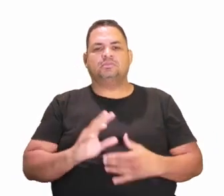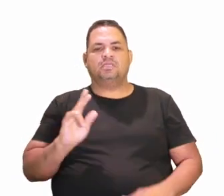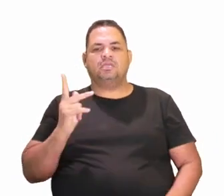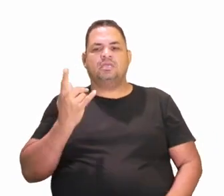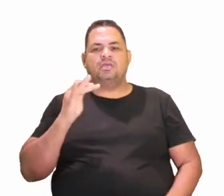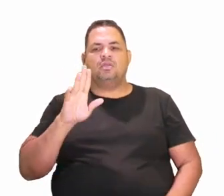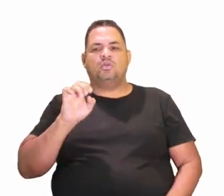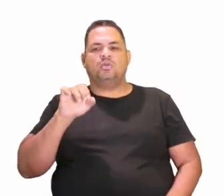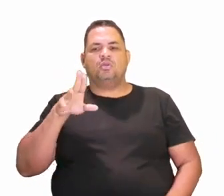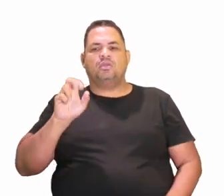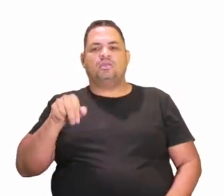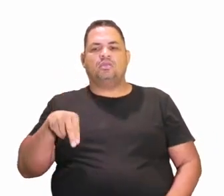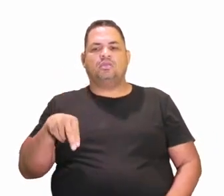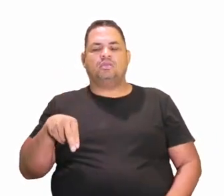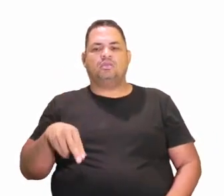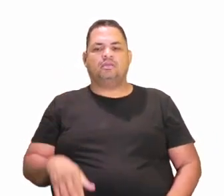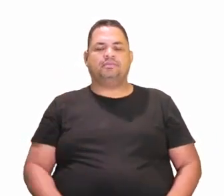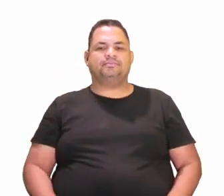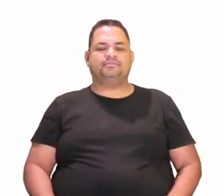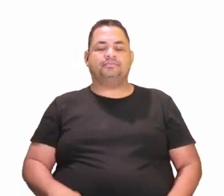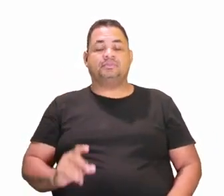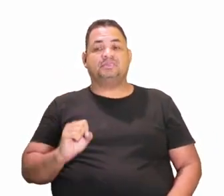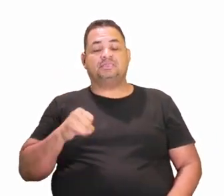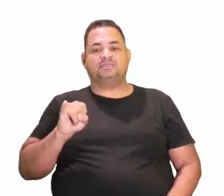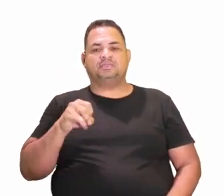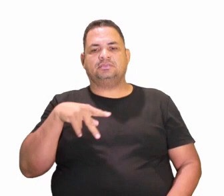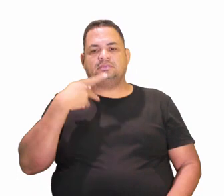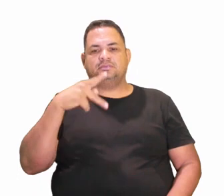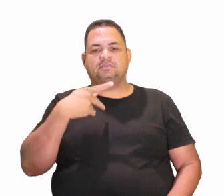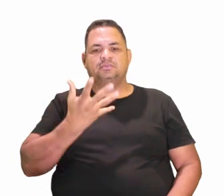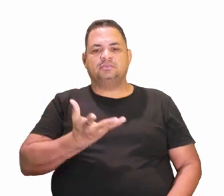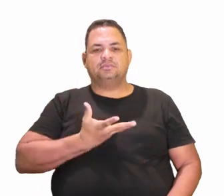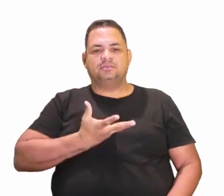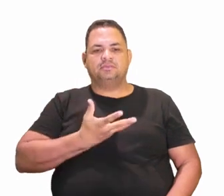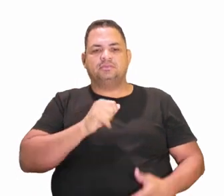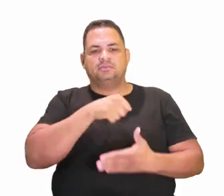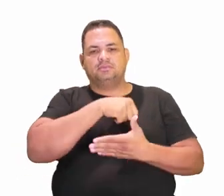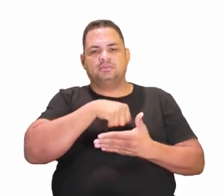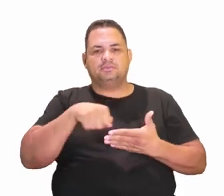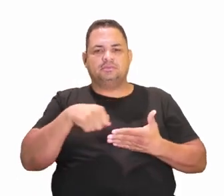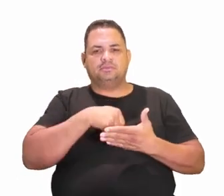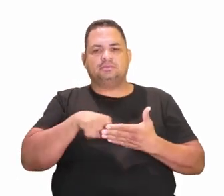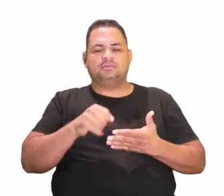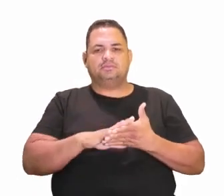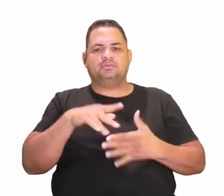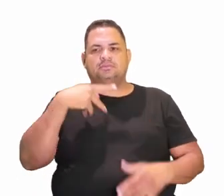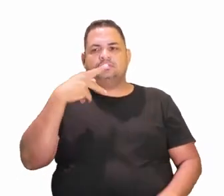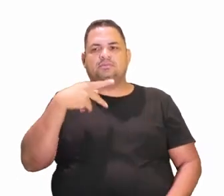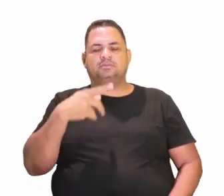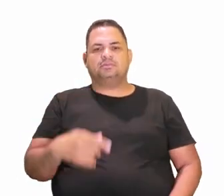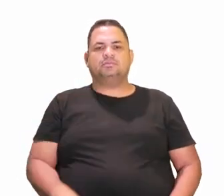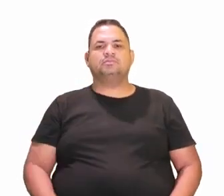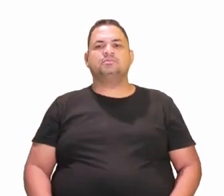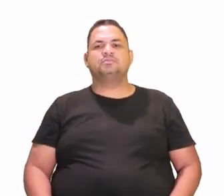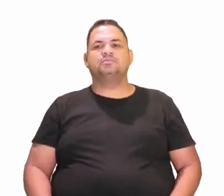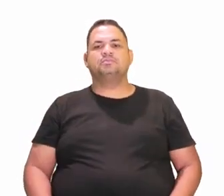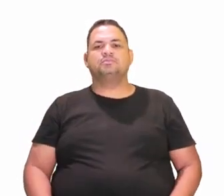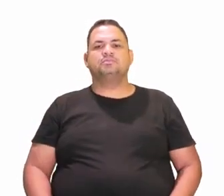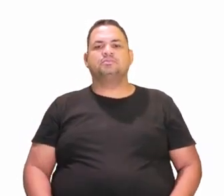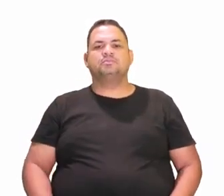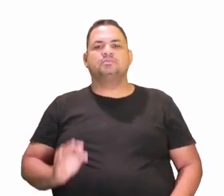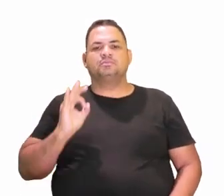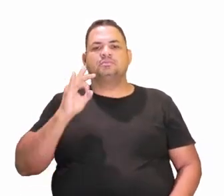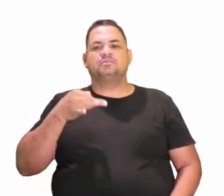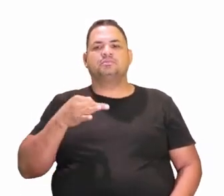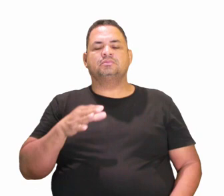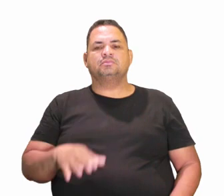certo? Então, se eu fosse querer colocar, eu falaria do Halloween,